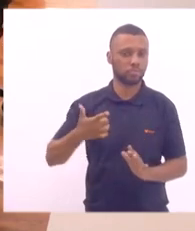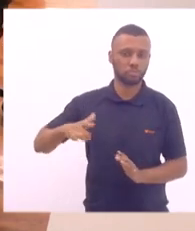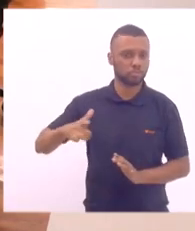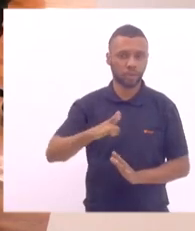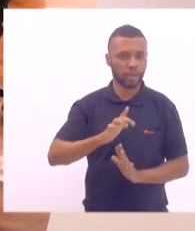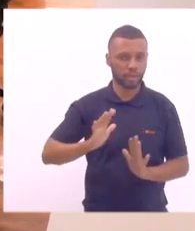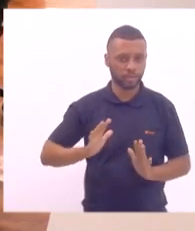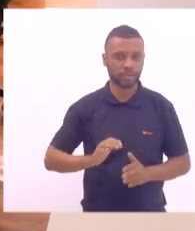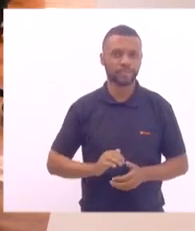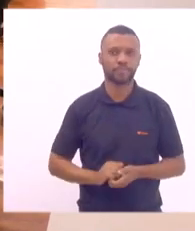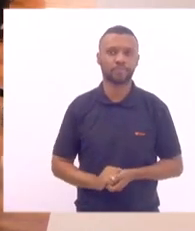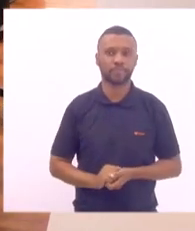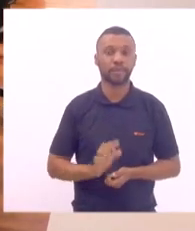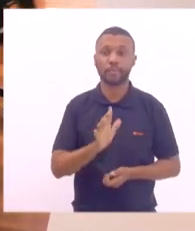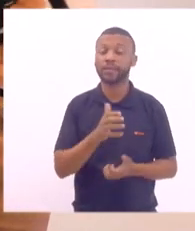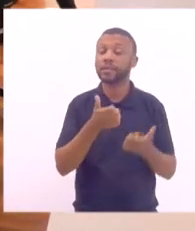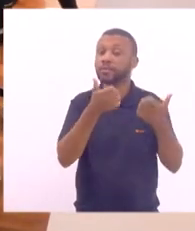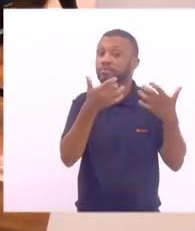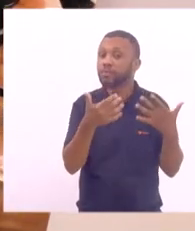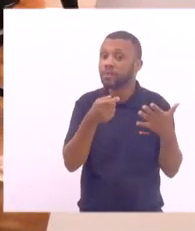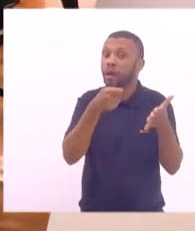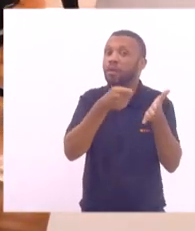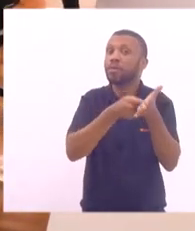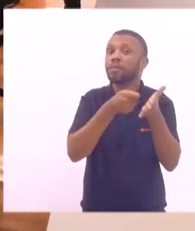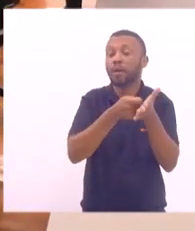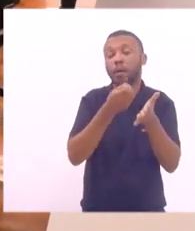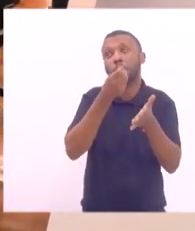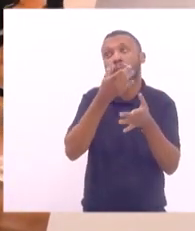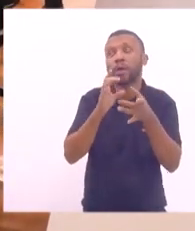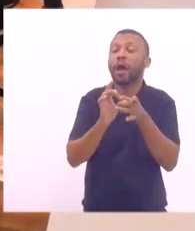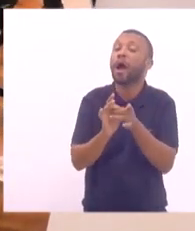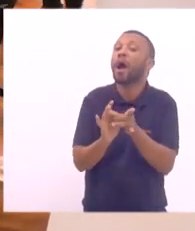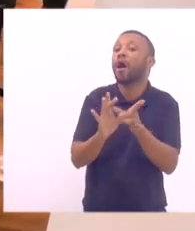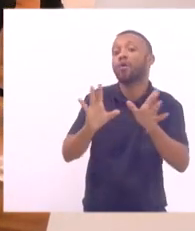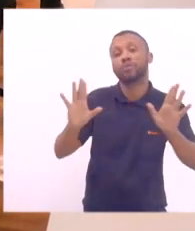É, mas está determinando criação. O ótimo é que fosse autorizativo, né?